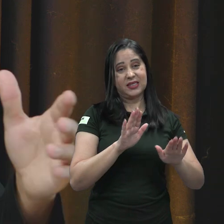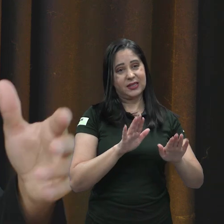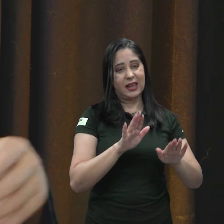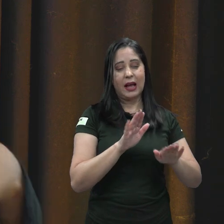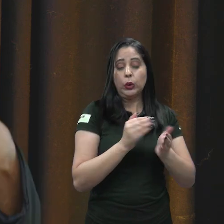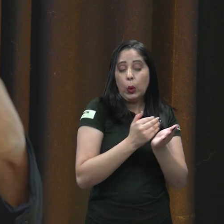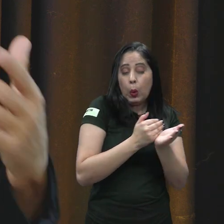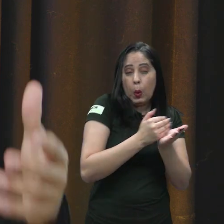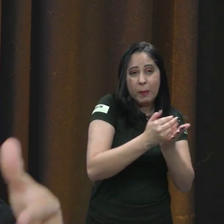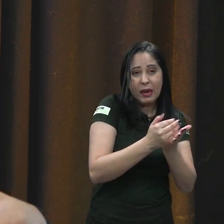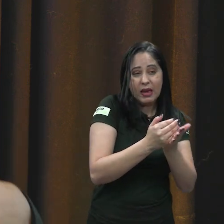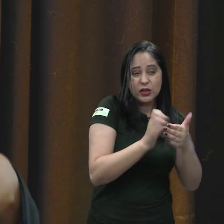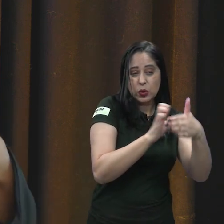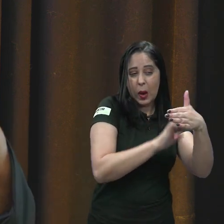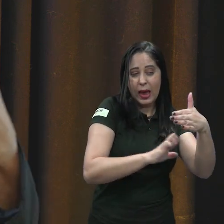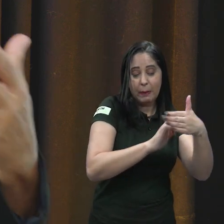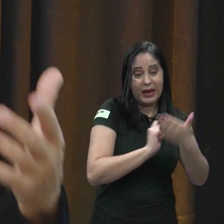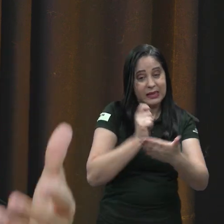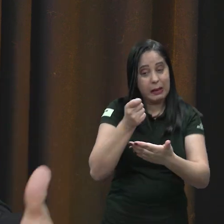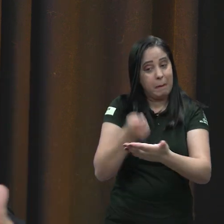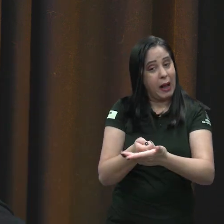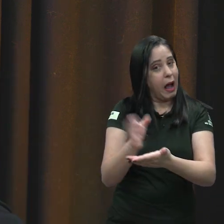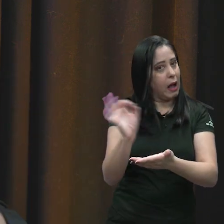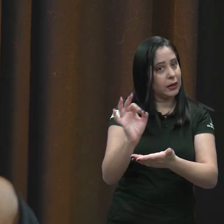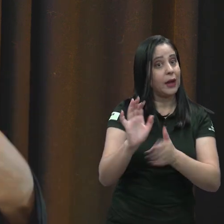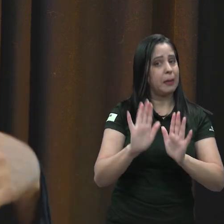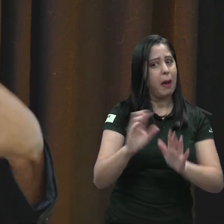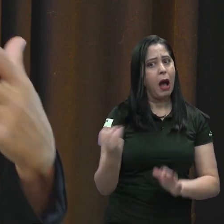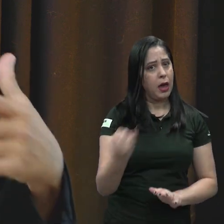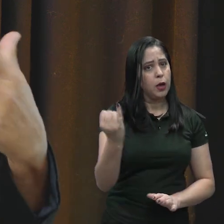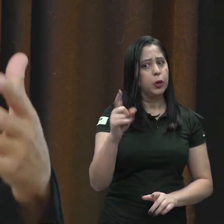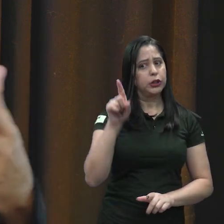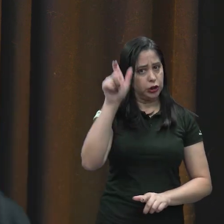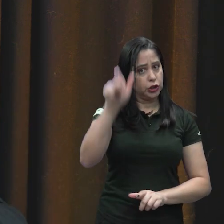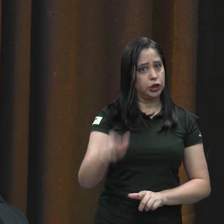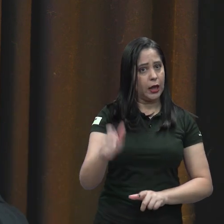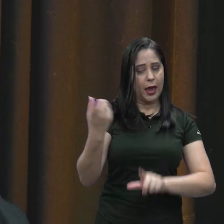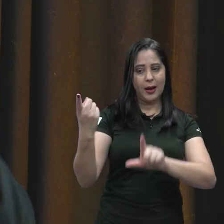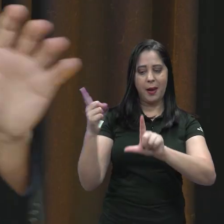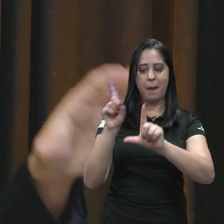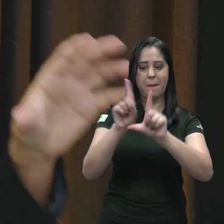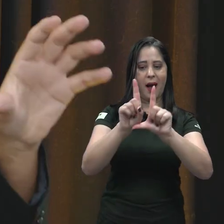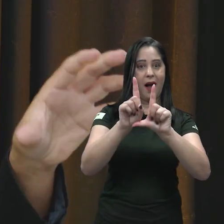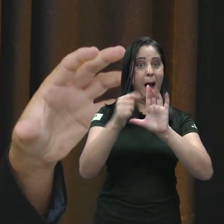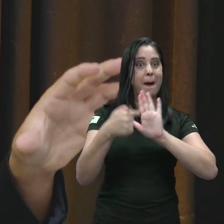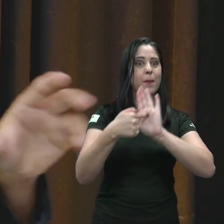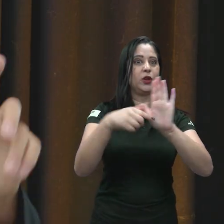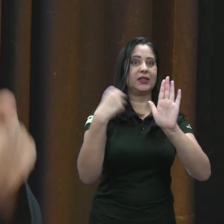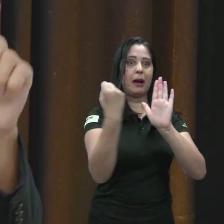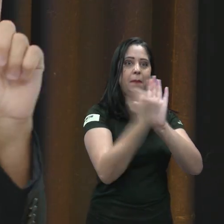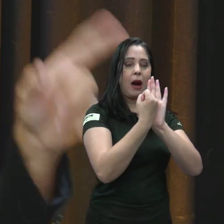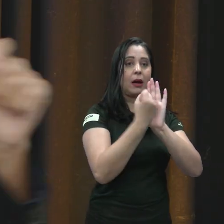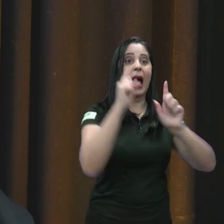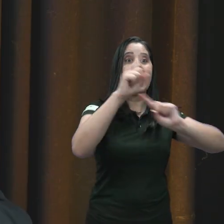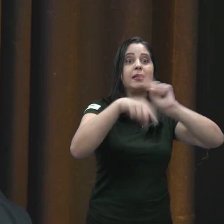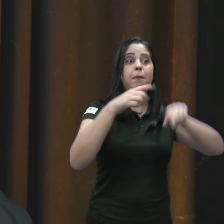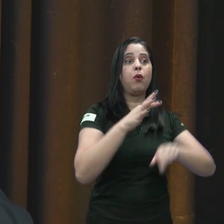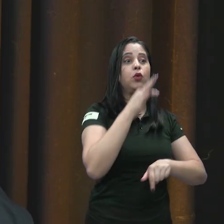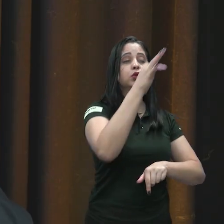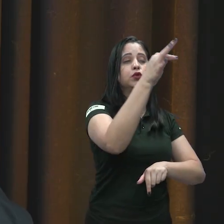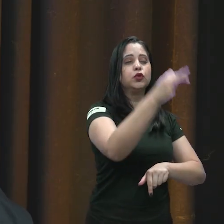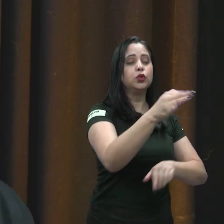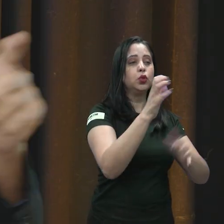Então, é importante que ele faça bastante parcerias para que outras empresas futuramente olhem para ele e falem, poxa,